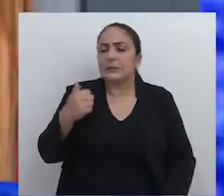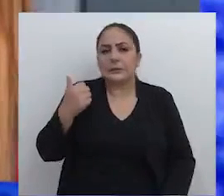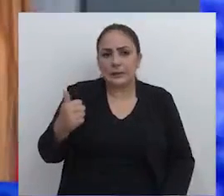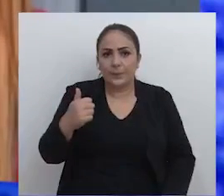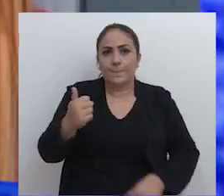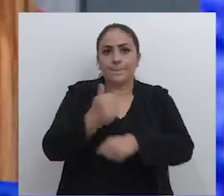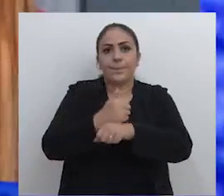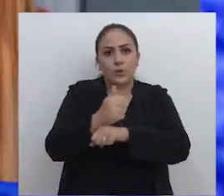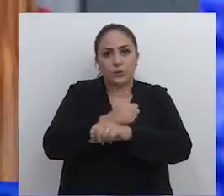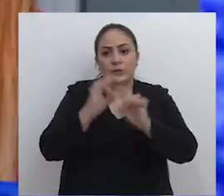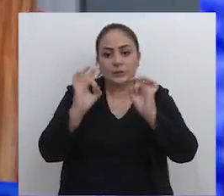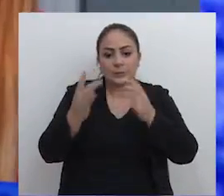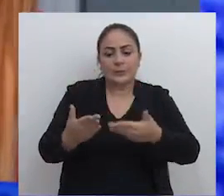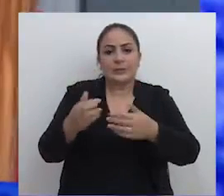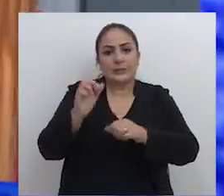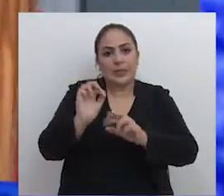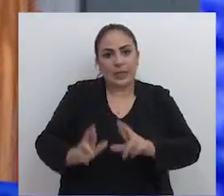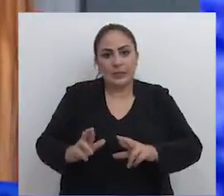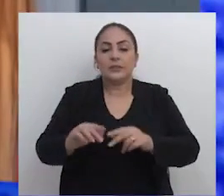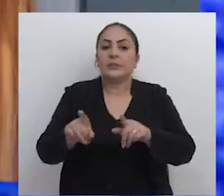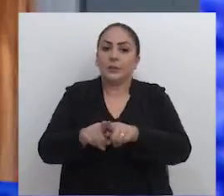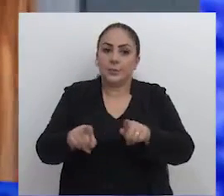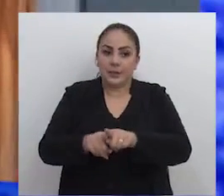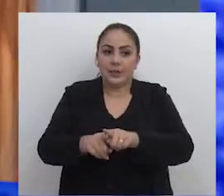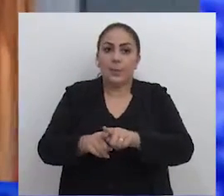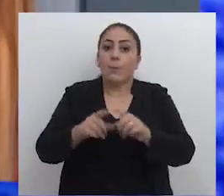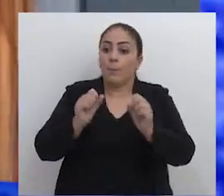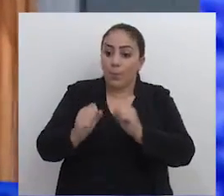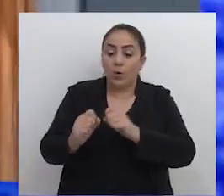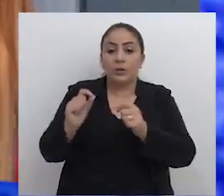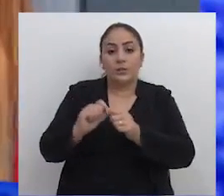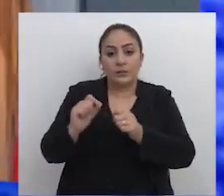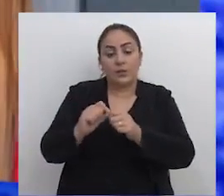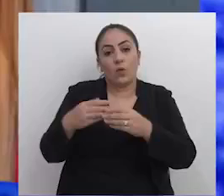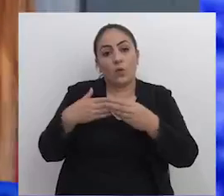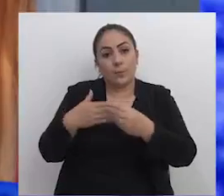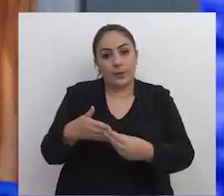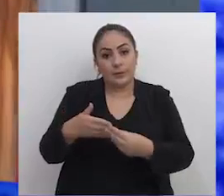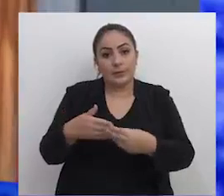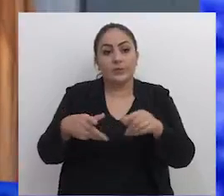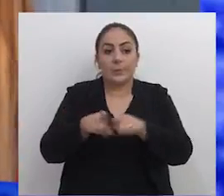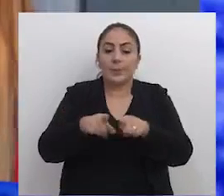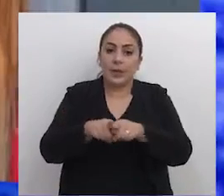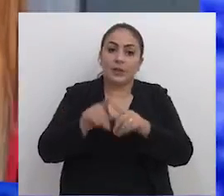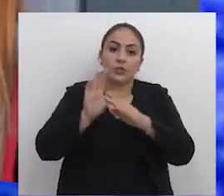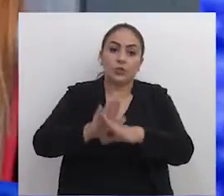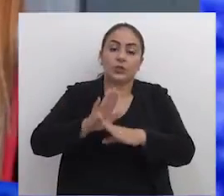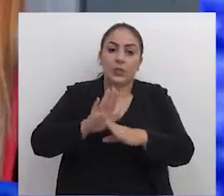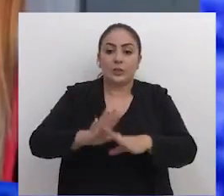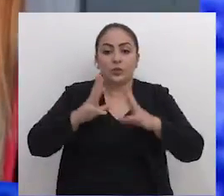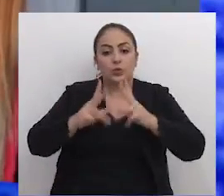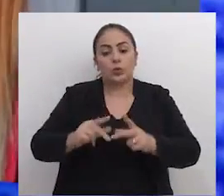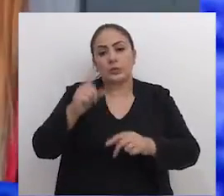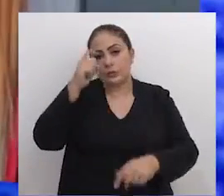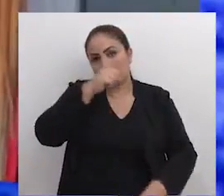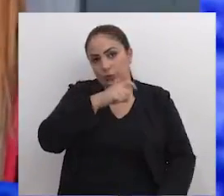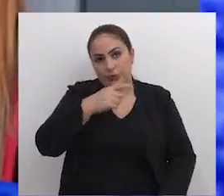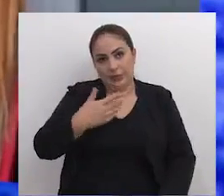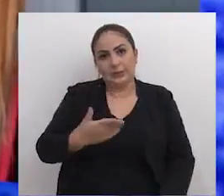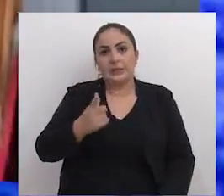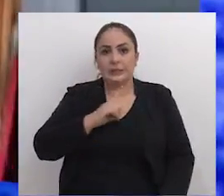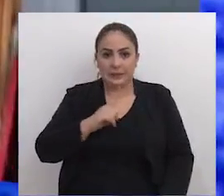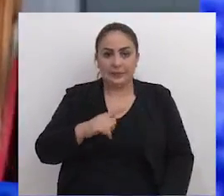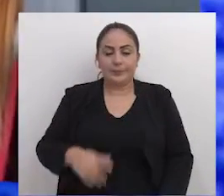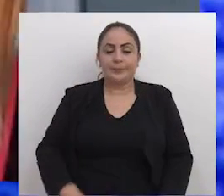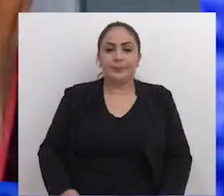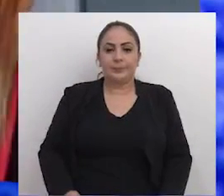com certeza, um profissional especialista na área vai estar podendo fazer o acompanhamento e auxiliar o segurado nessas dificuldades